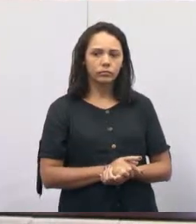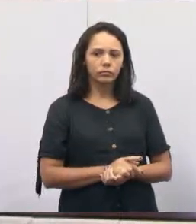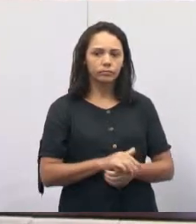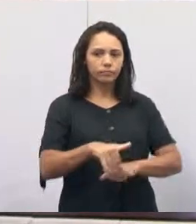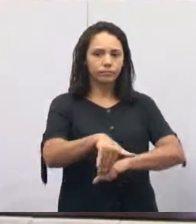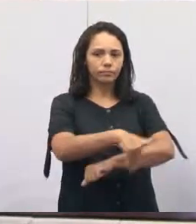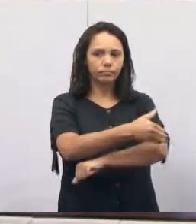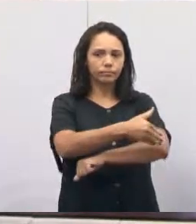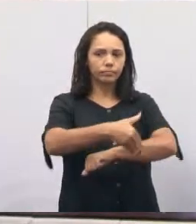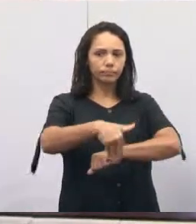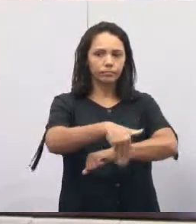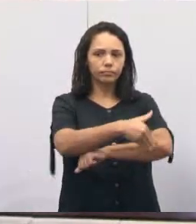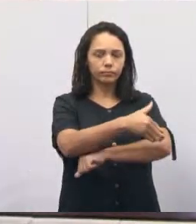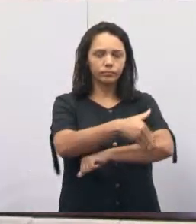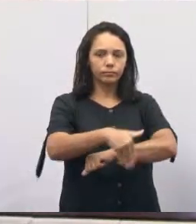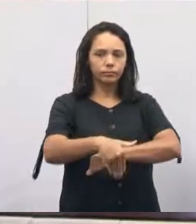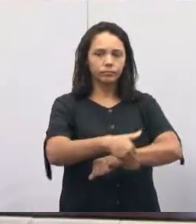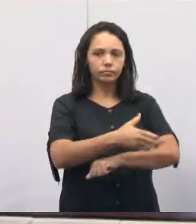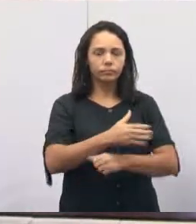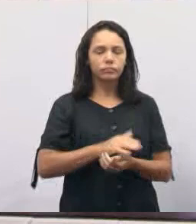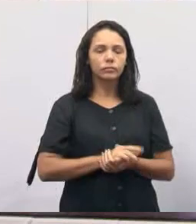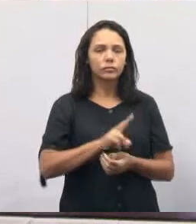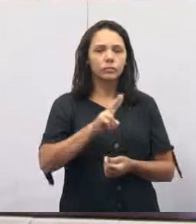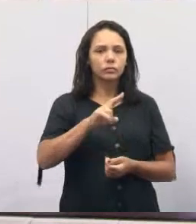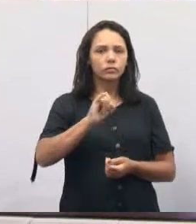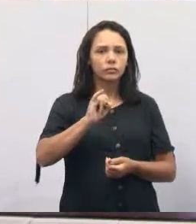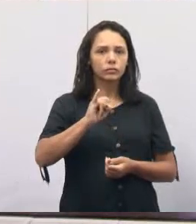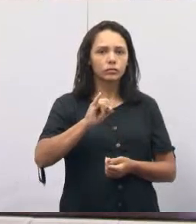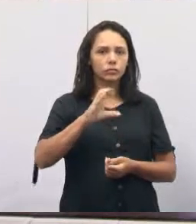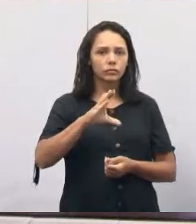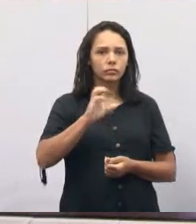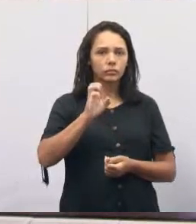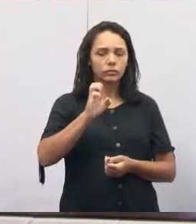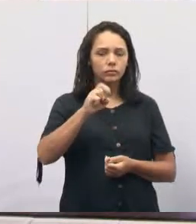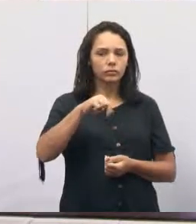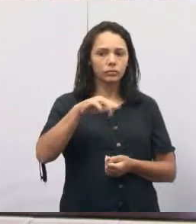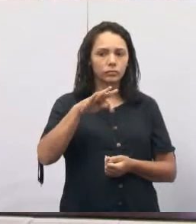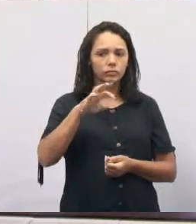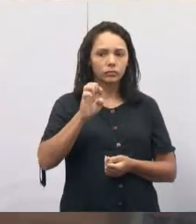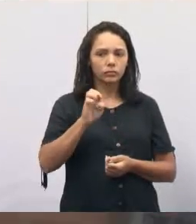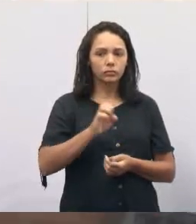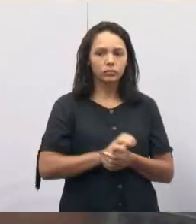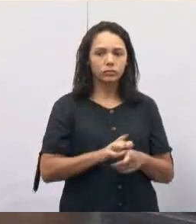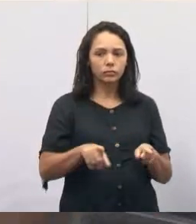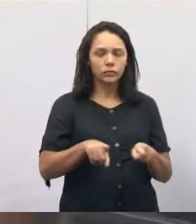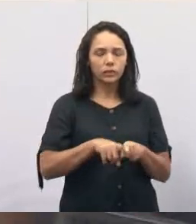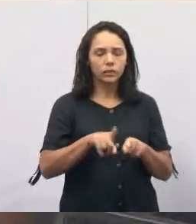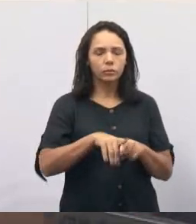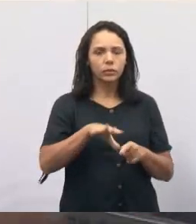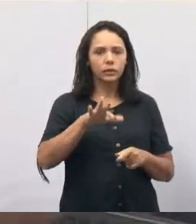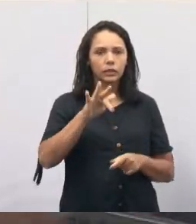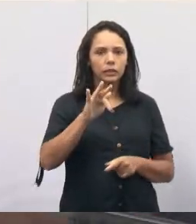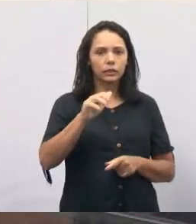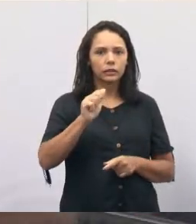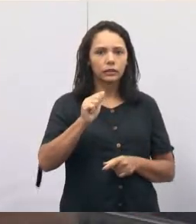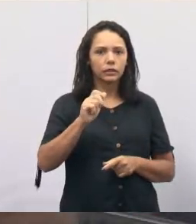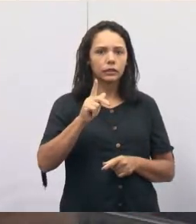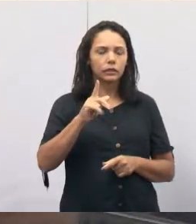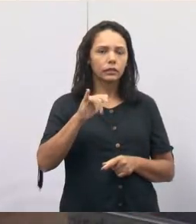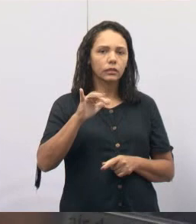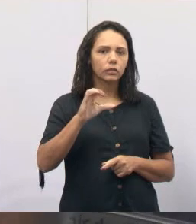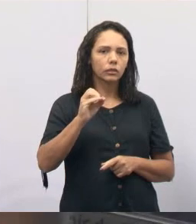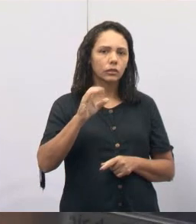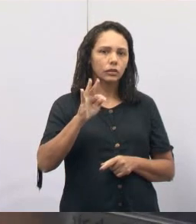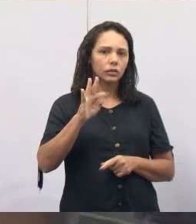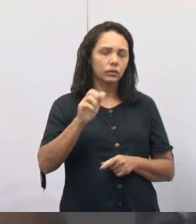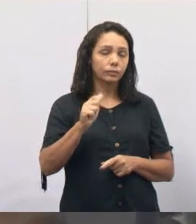essa rua aí é a rua Vicente Mazeu e também a rua Takeuota.